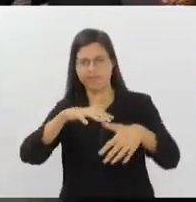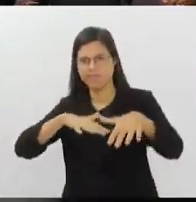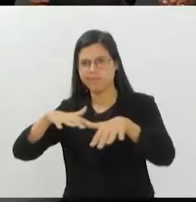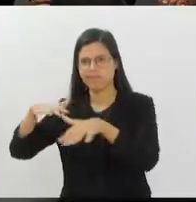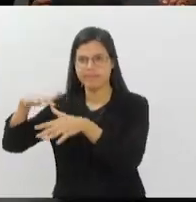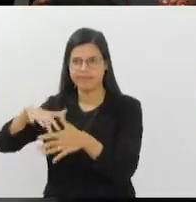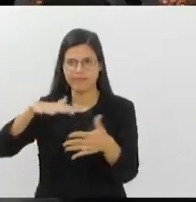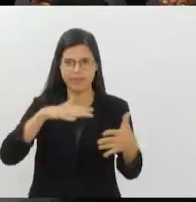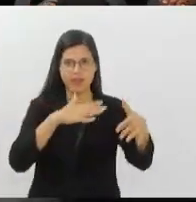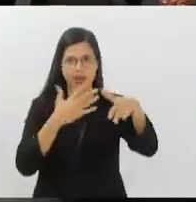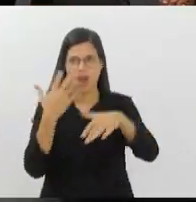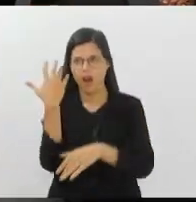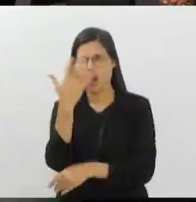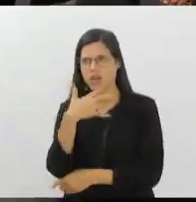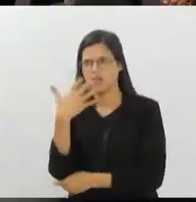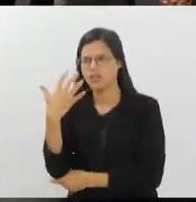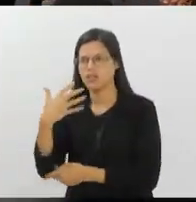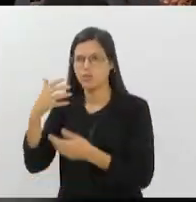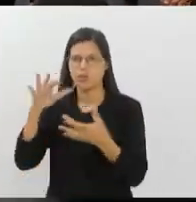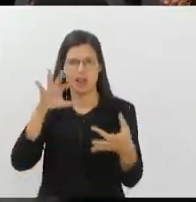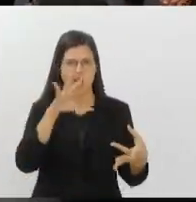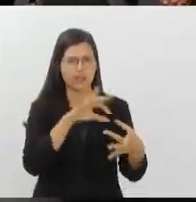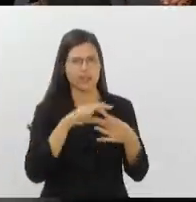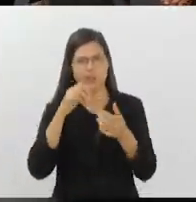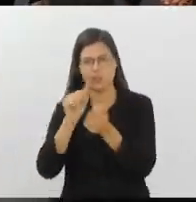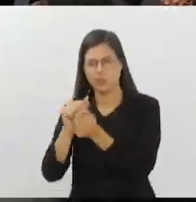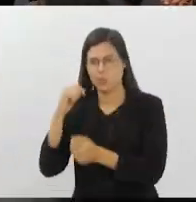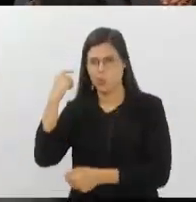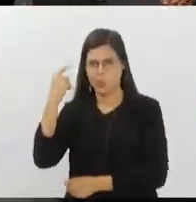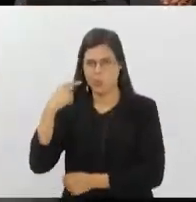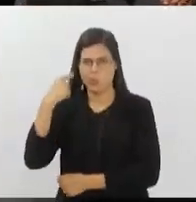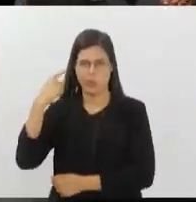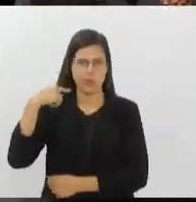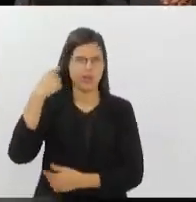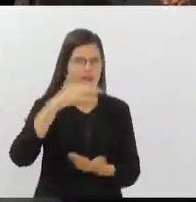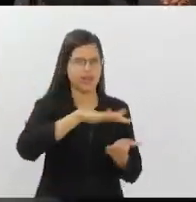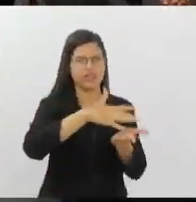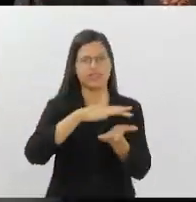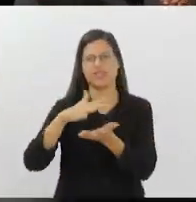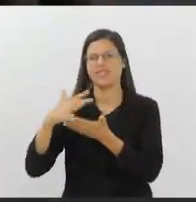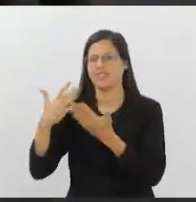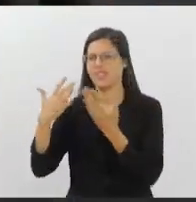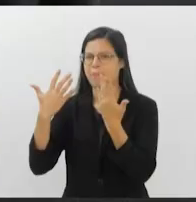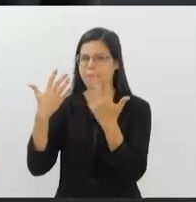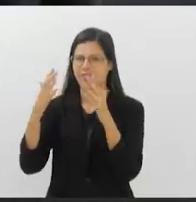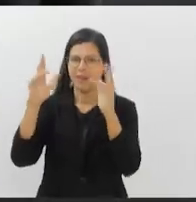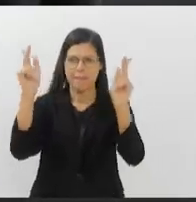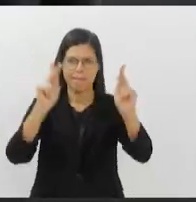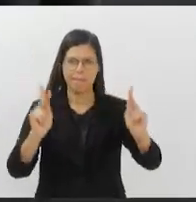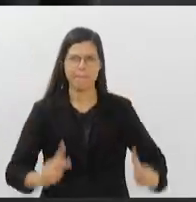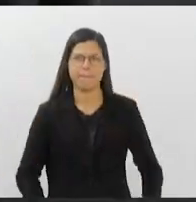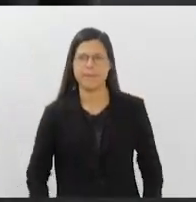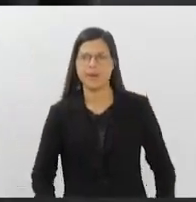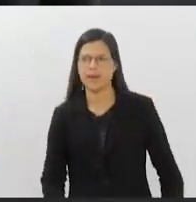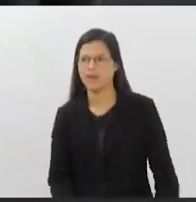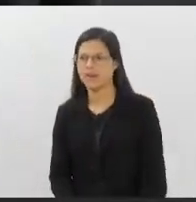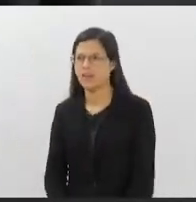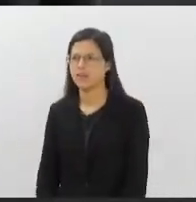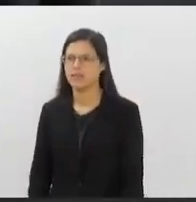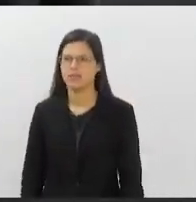ruas, cantando junto com loucura, o samba celebrando a paz do Rio.